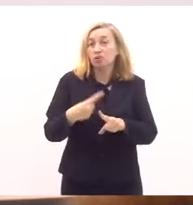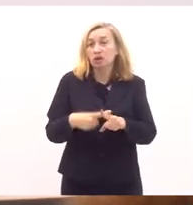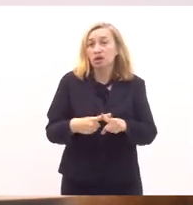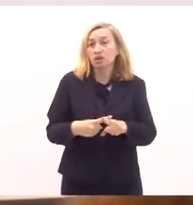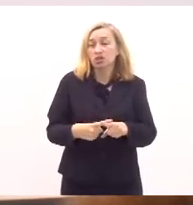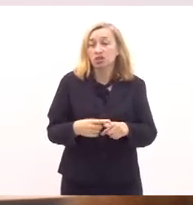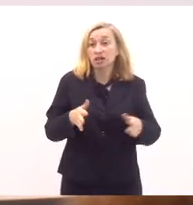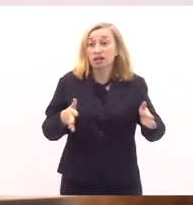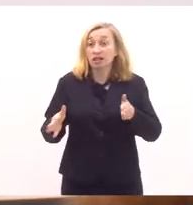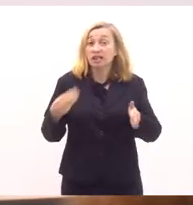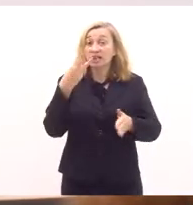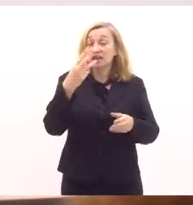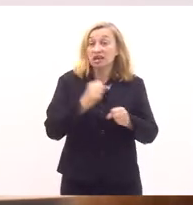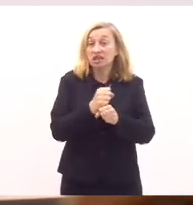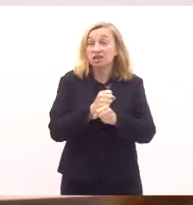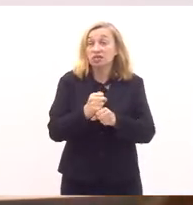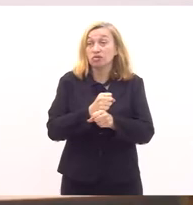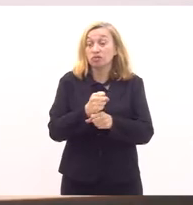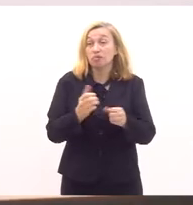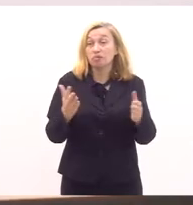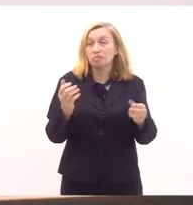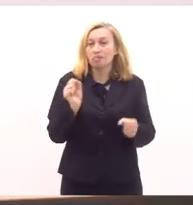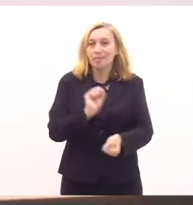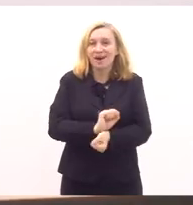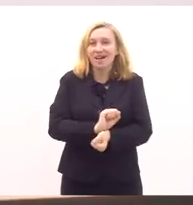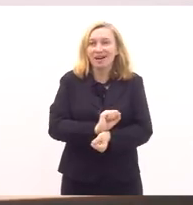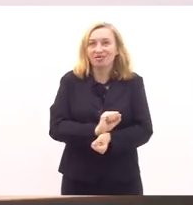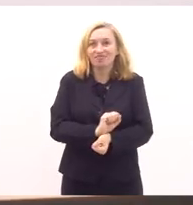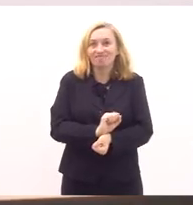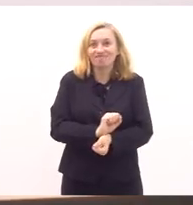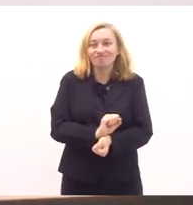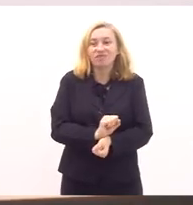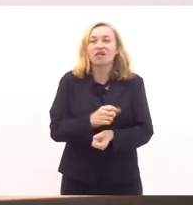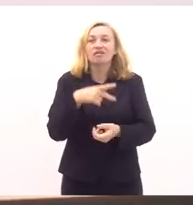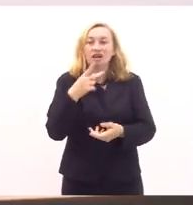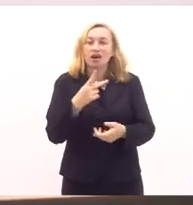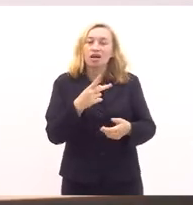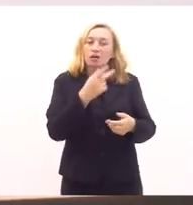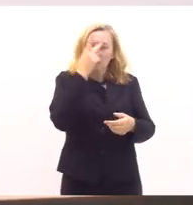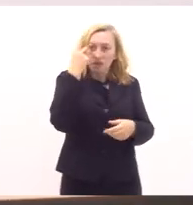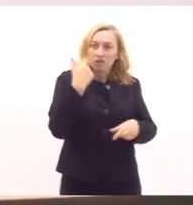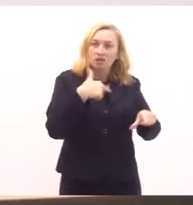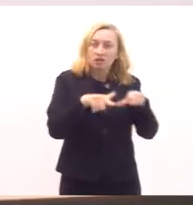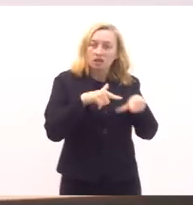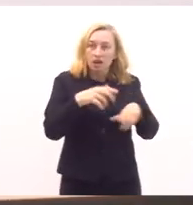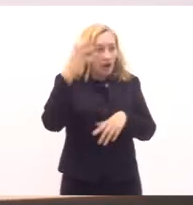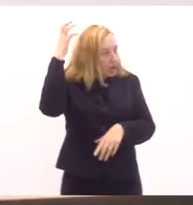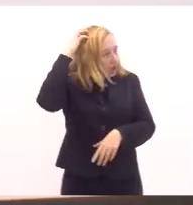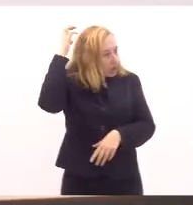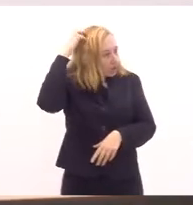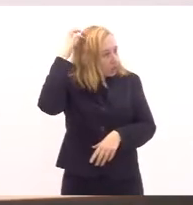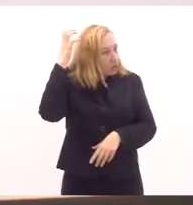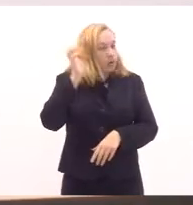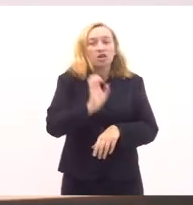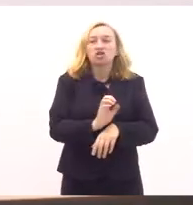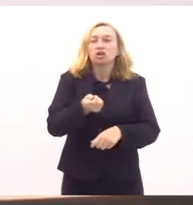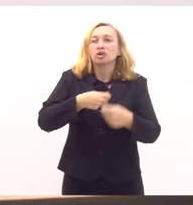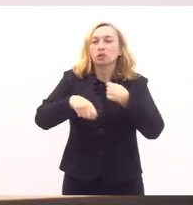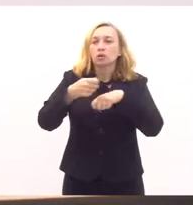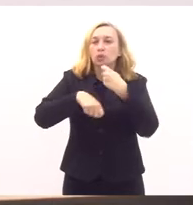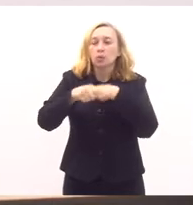esse período todo. Então, querer trazer para o trabalhador a culpa pelo estado da